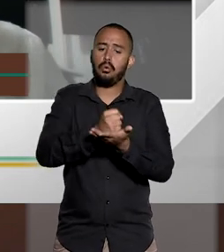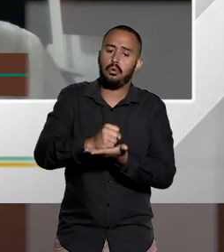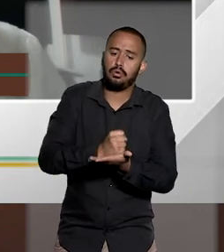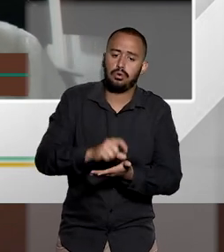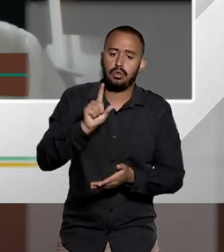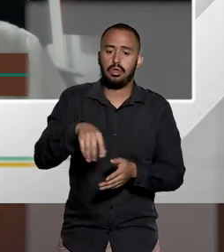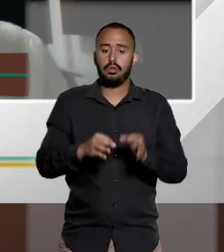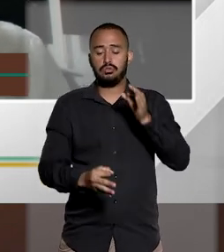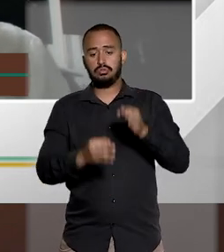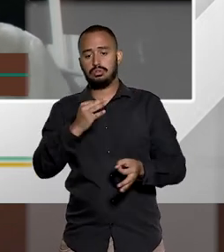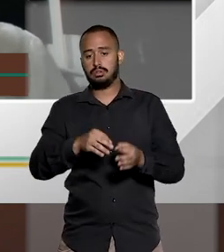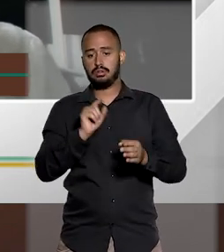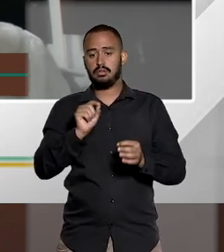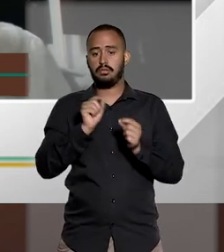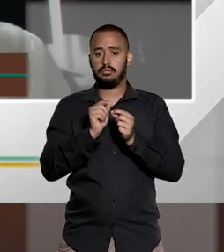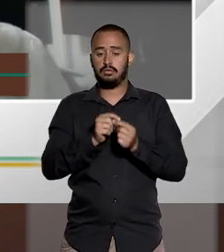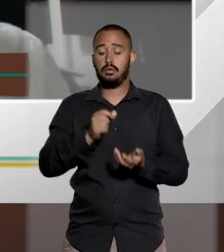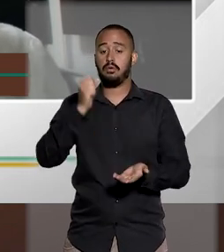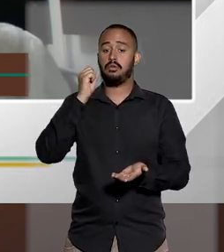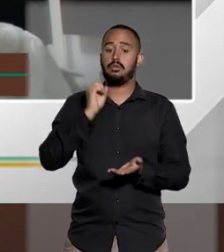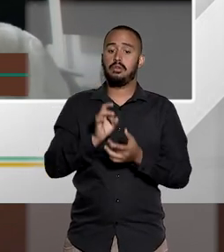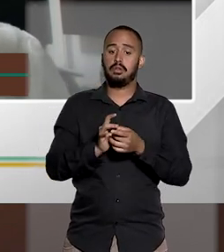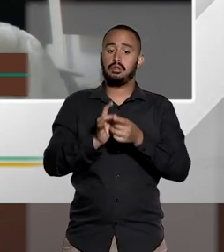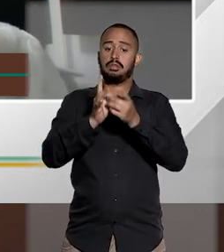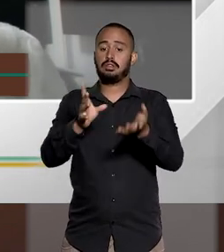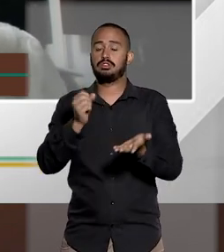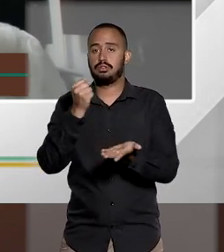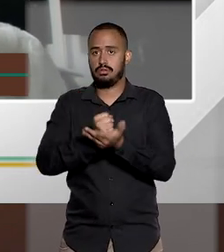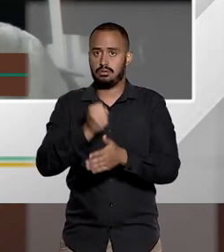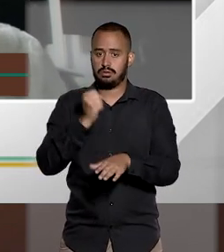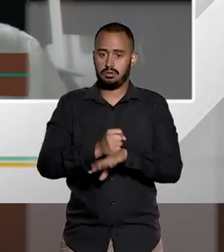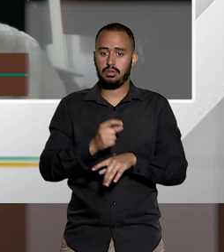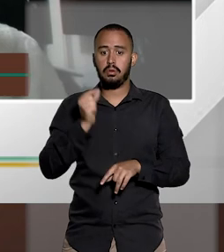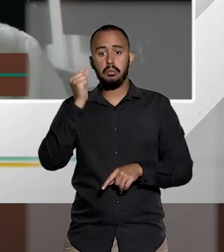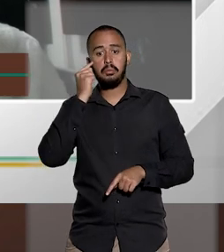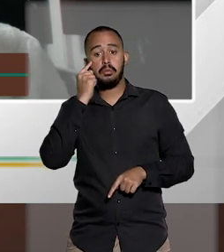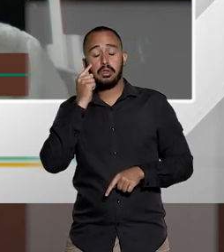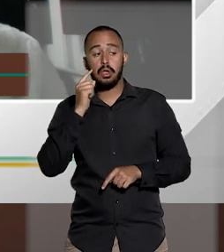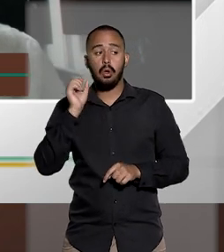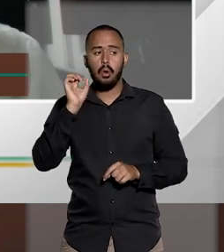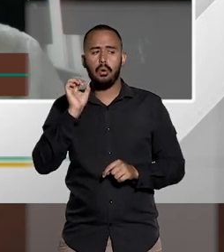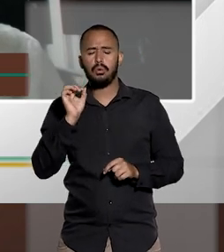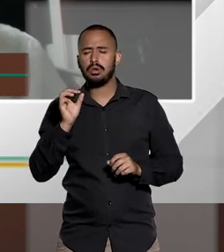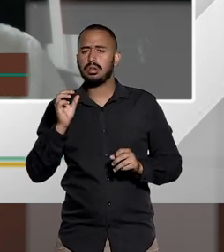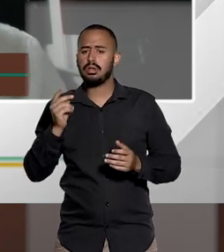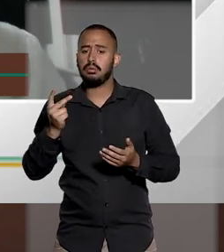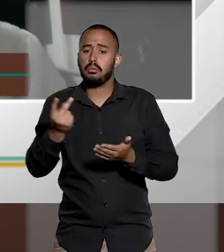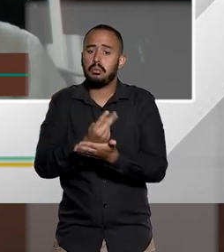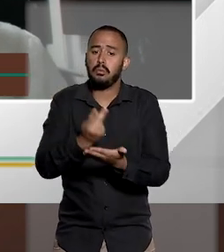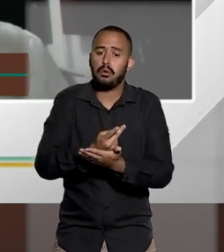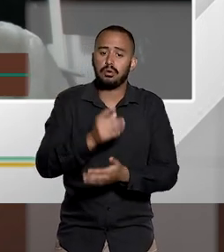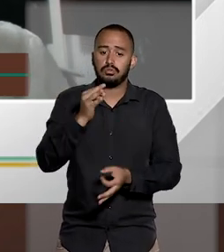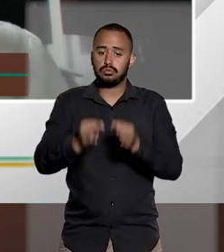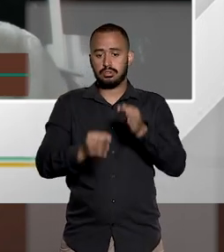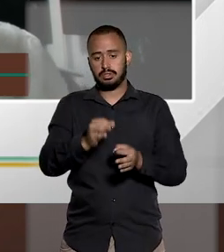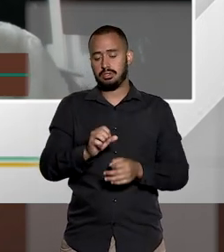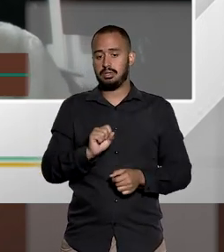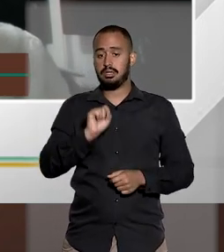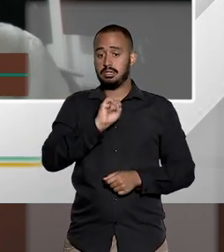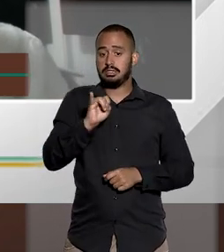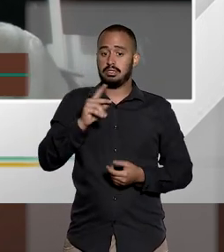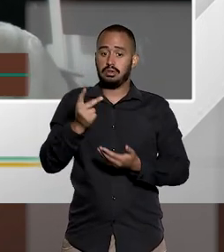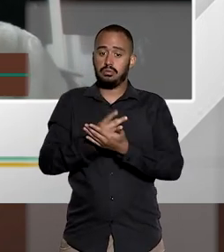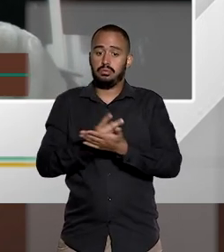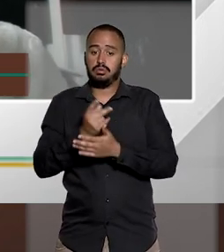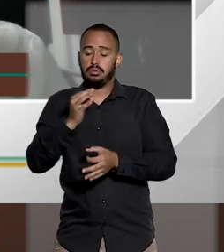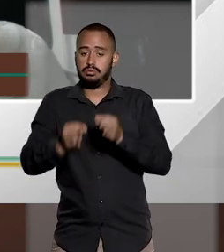Judiciário, vão invalidar um ato ou um contrato, eles têm que pensar nas consequências jurídicas, porque às vezes as consequências